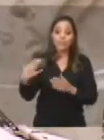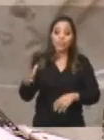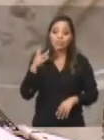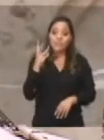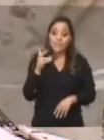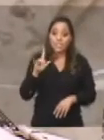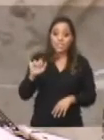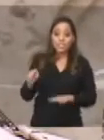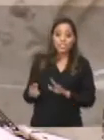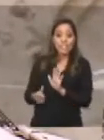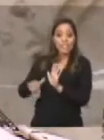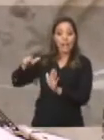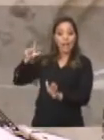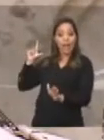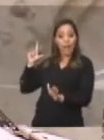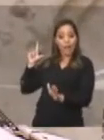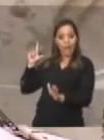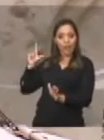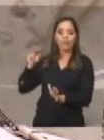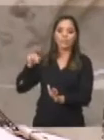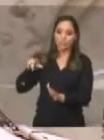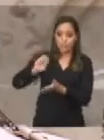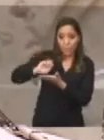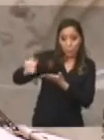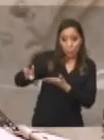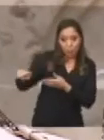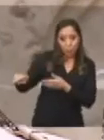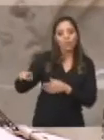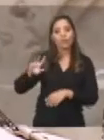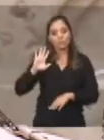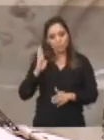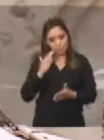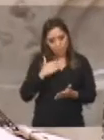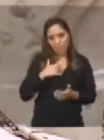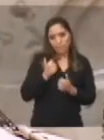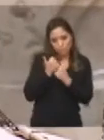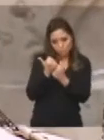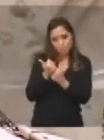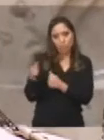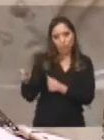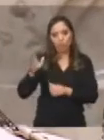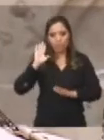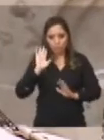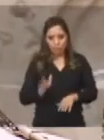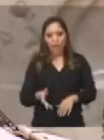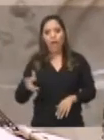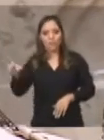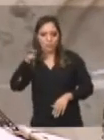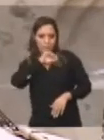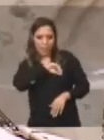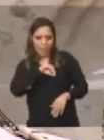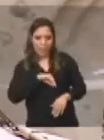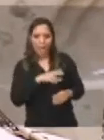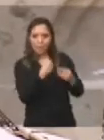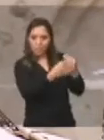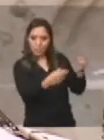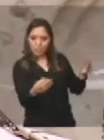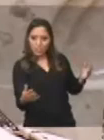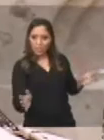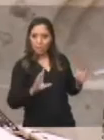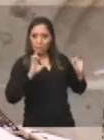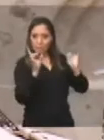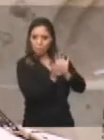depósitos serem realizados, os assessores do réu receberam suas respectivas remunerações e poucos dias